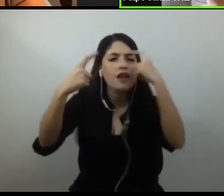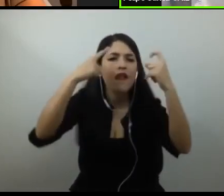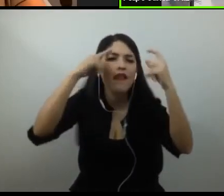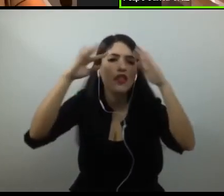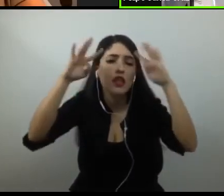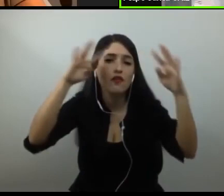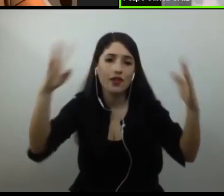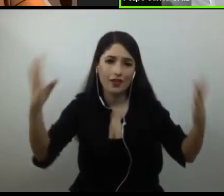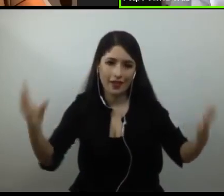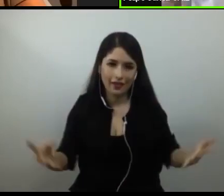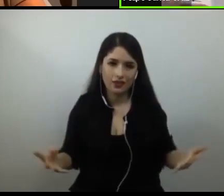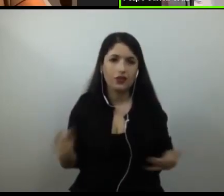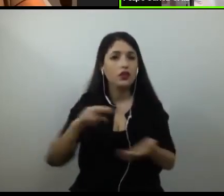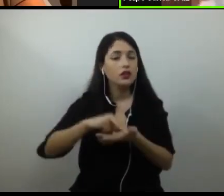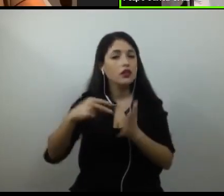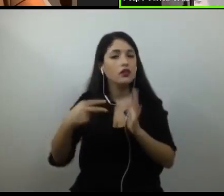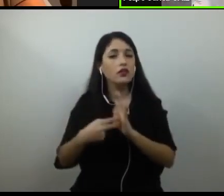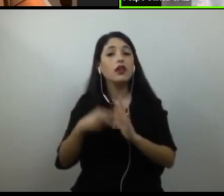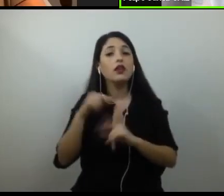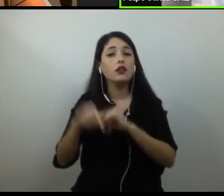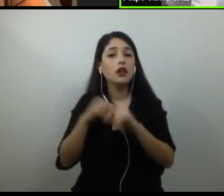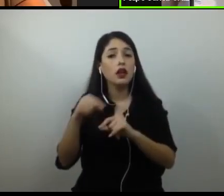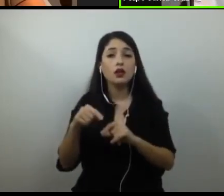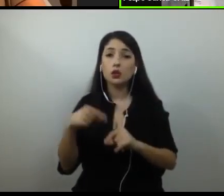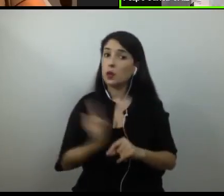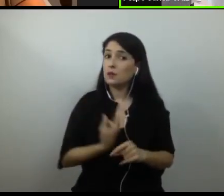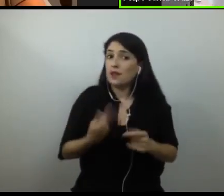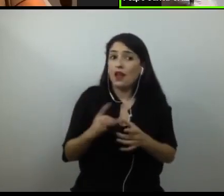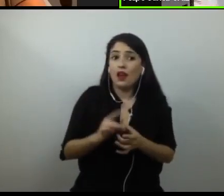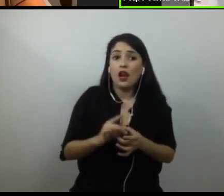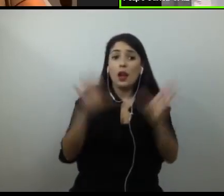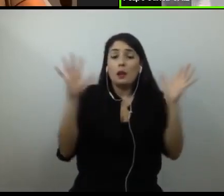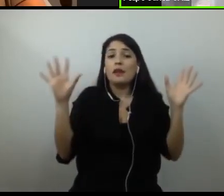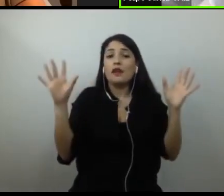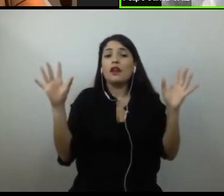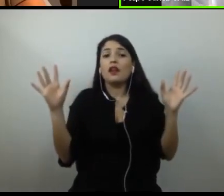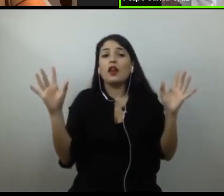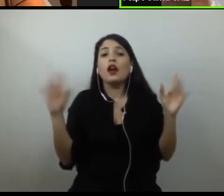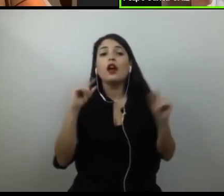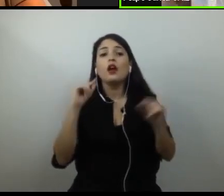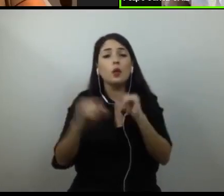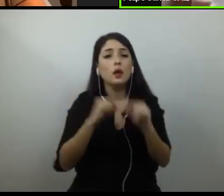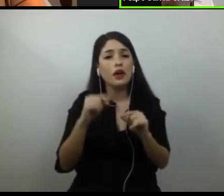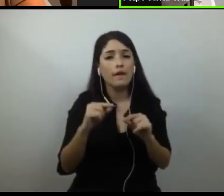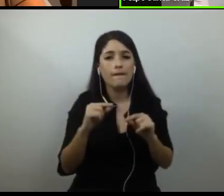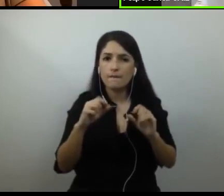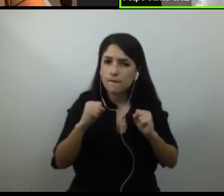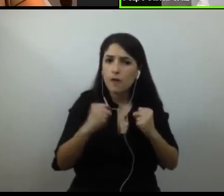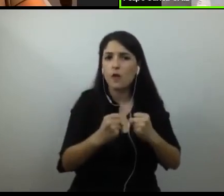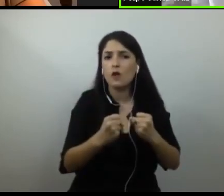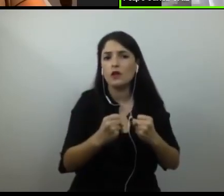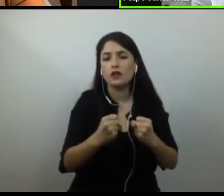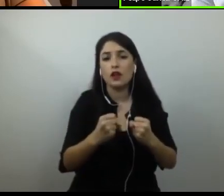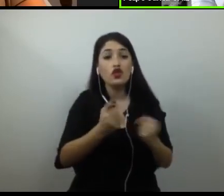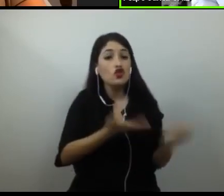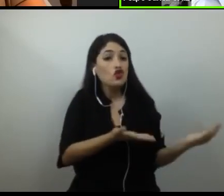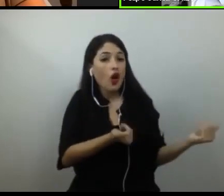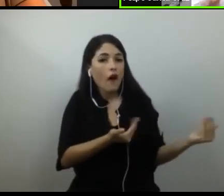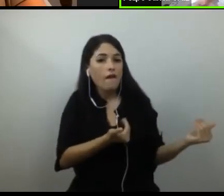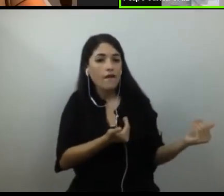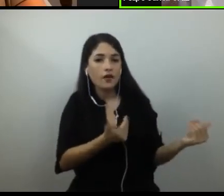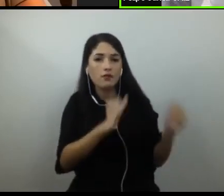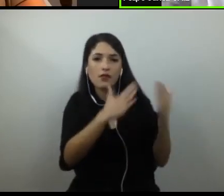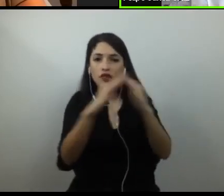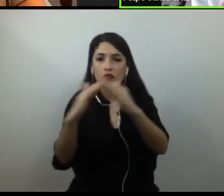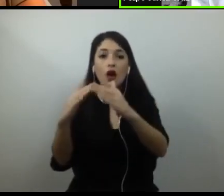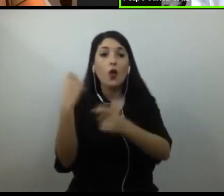à advocacia, agora em relação ao resto, liberar essas forças, esses jovens, jovens da periferia, jovens que não conhecem, eu concordo com a